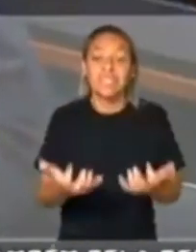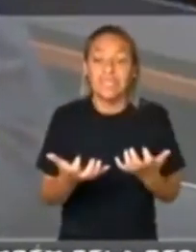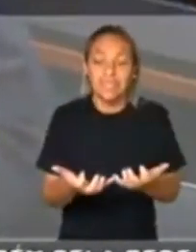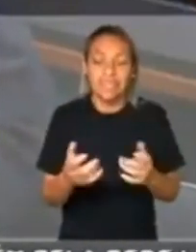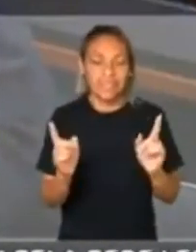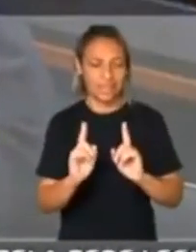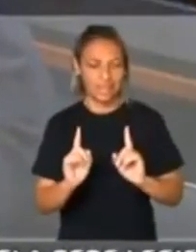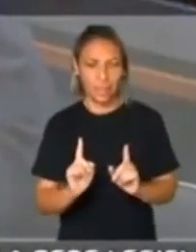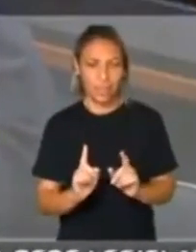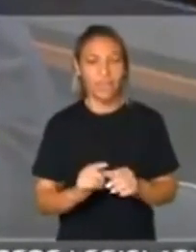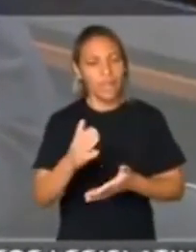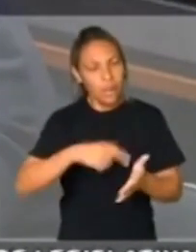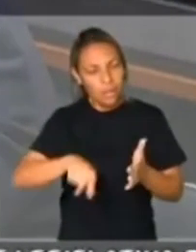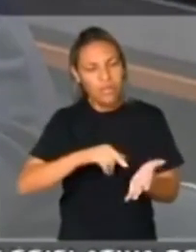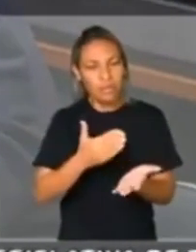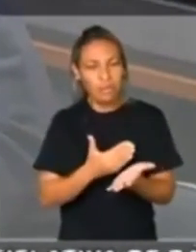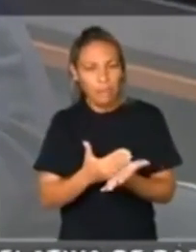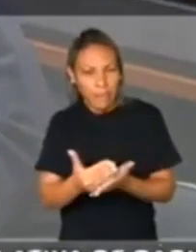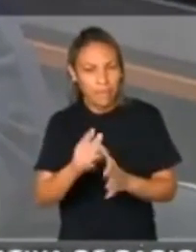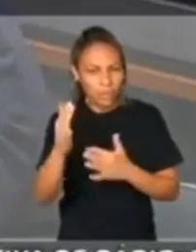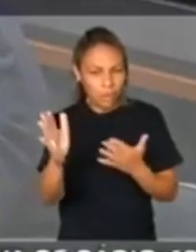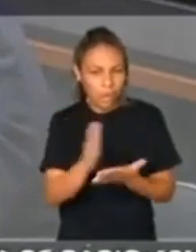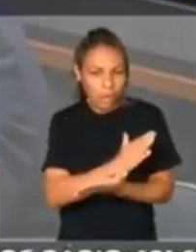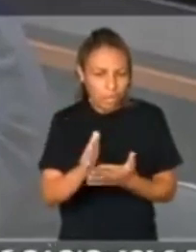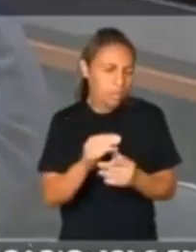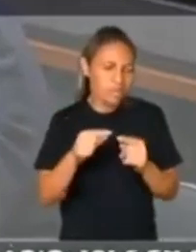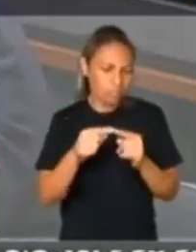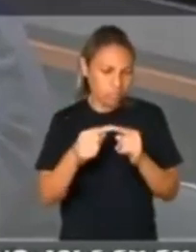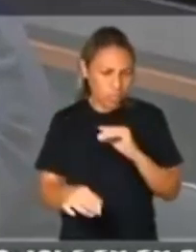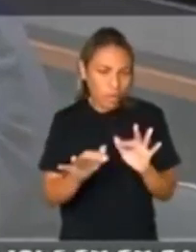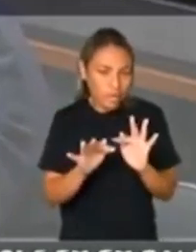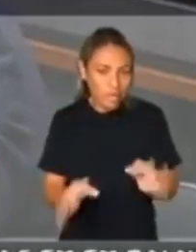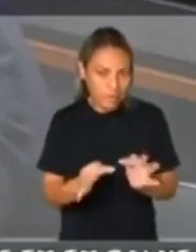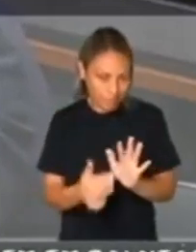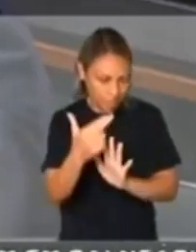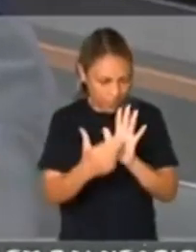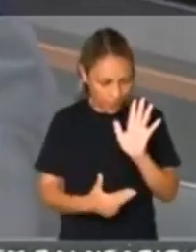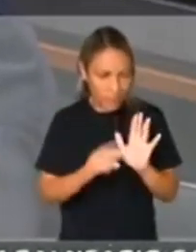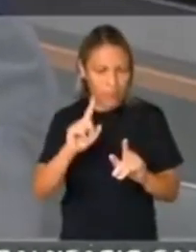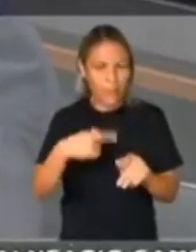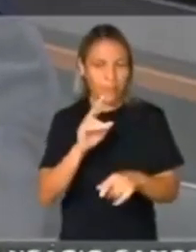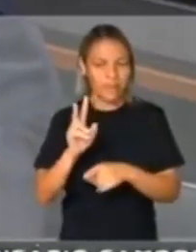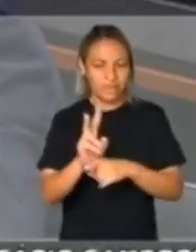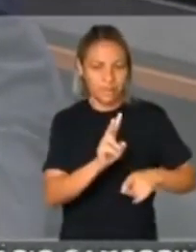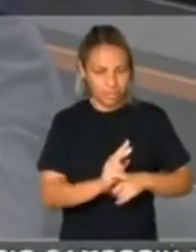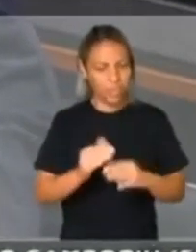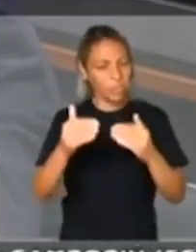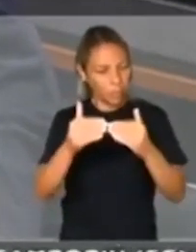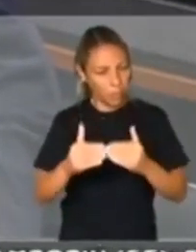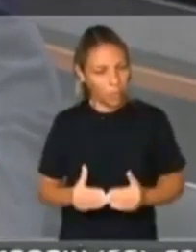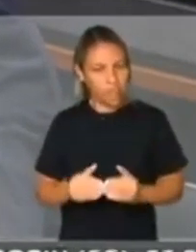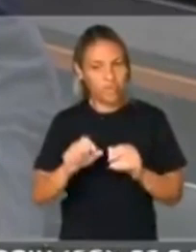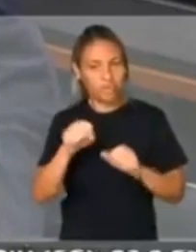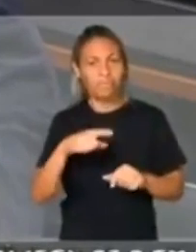quer. E quero começar só pontuando algumas discordâncias em relação ao relatório para no final defender as concordâncias, mas